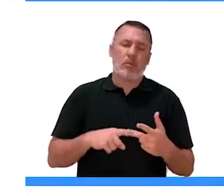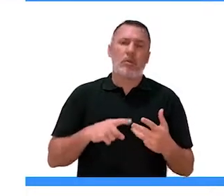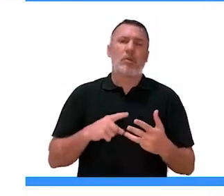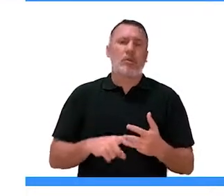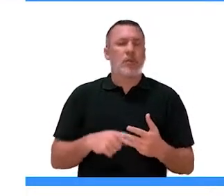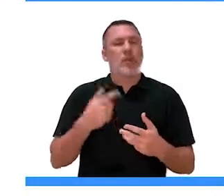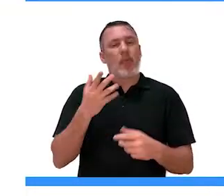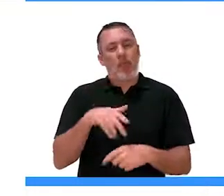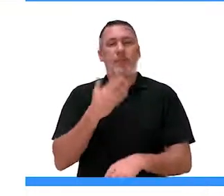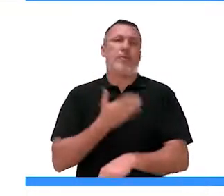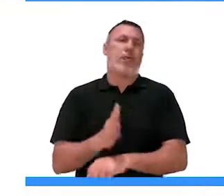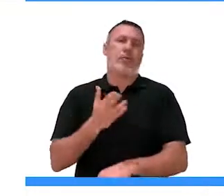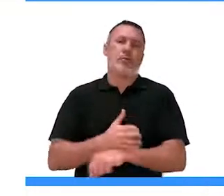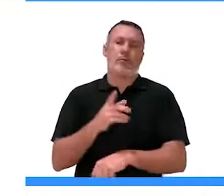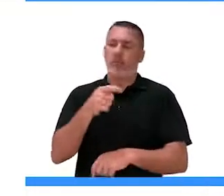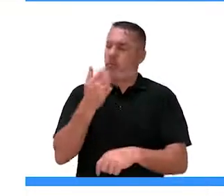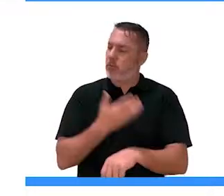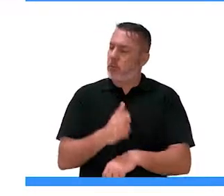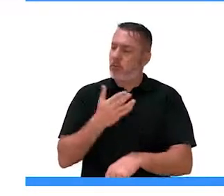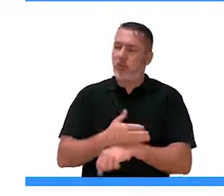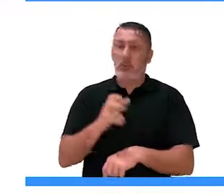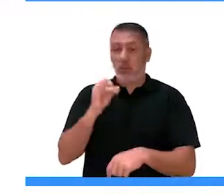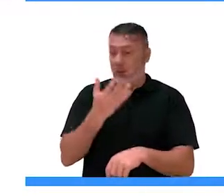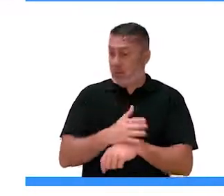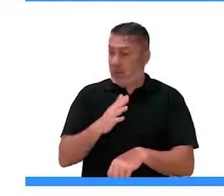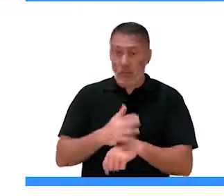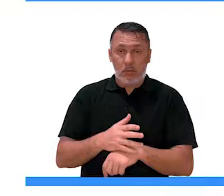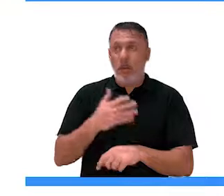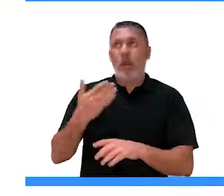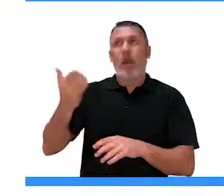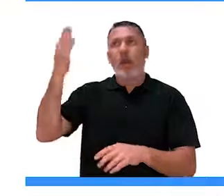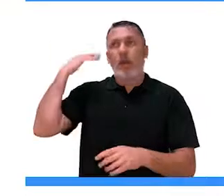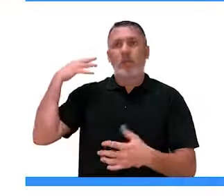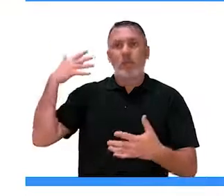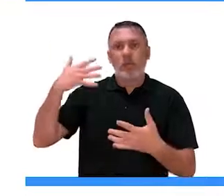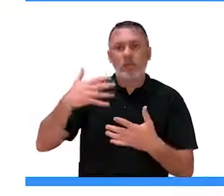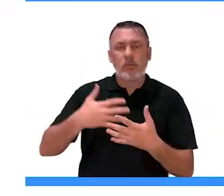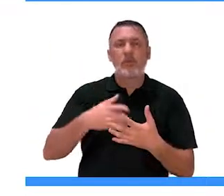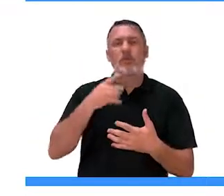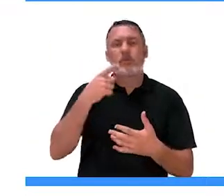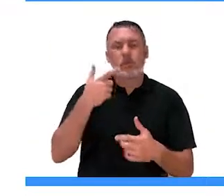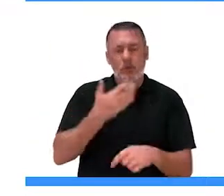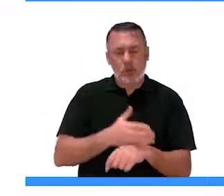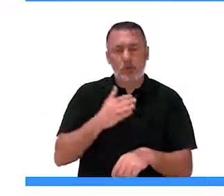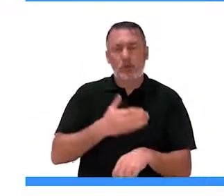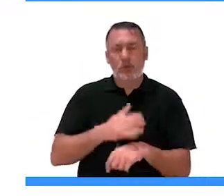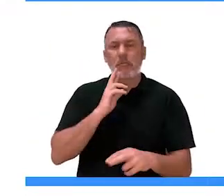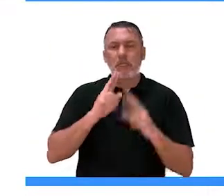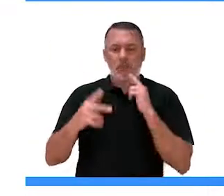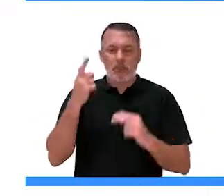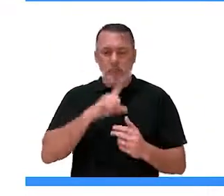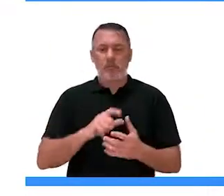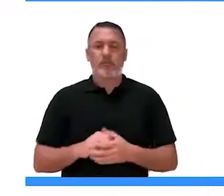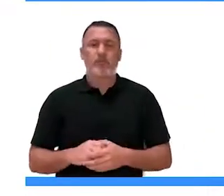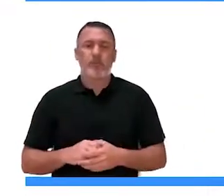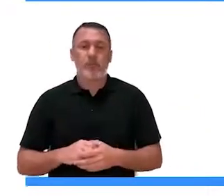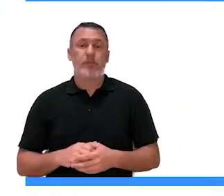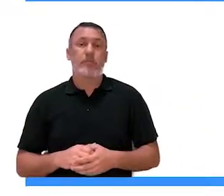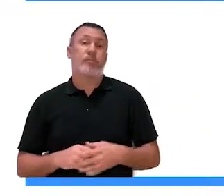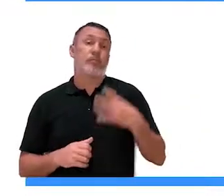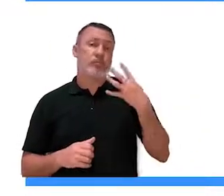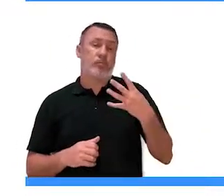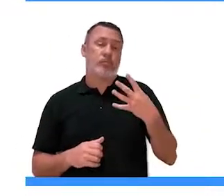gente aprende a interpretar interpretando. Pega as questões do ano anterior e vai interpretando e depois pega o gabarito para